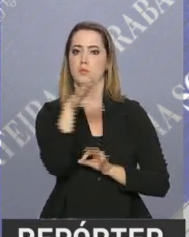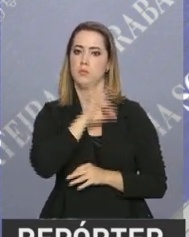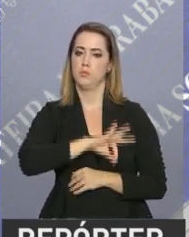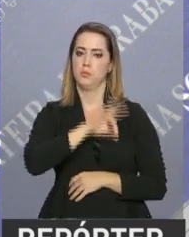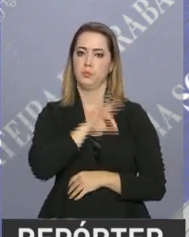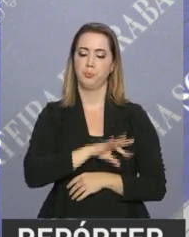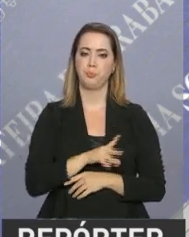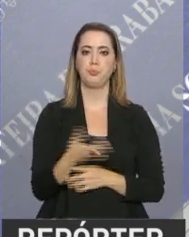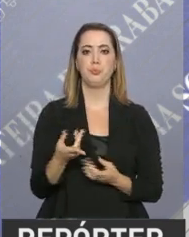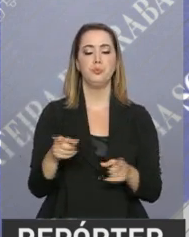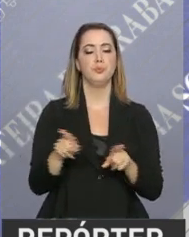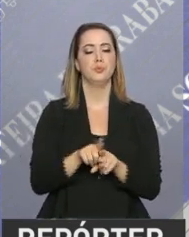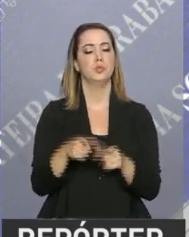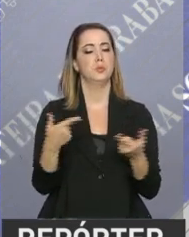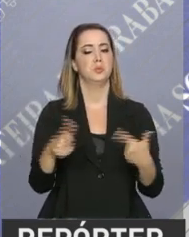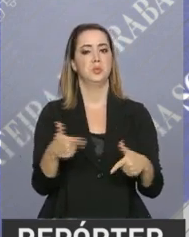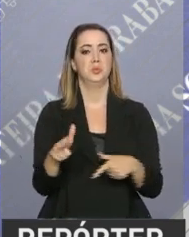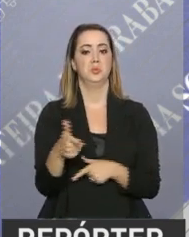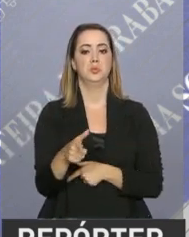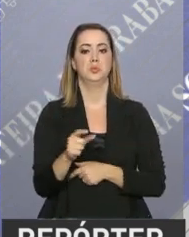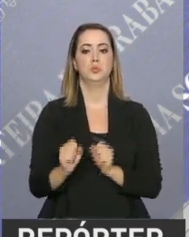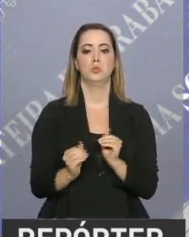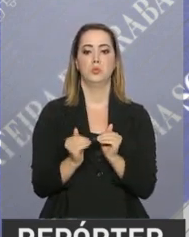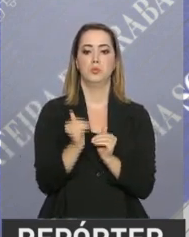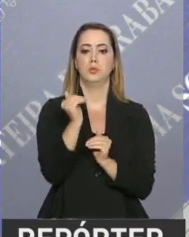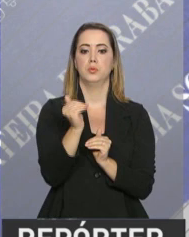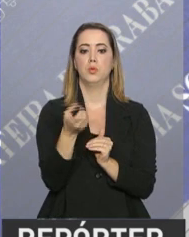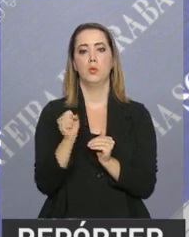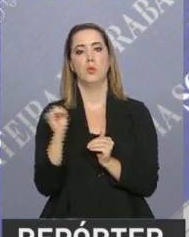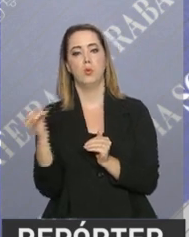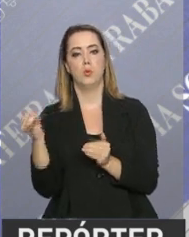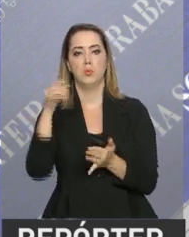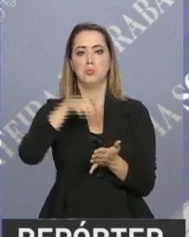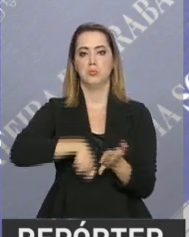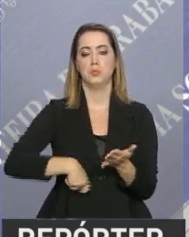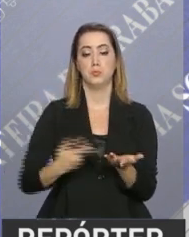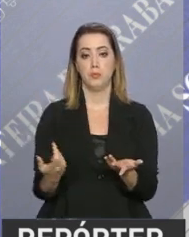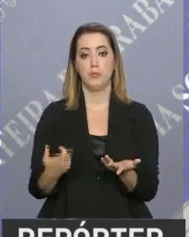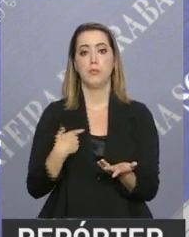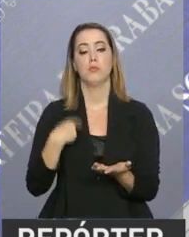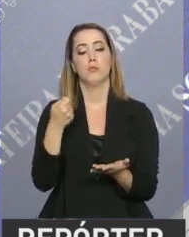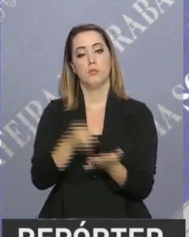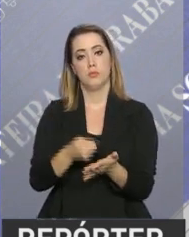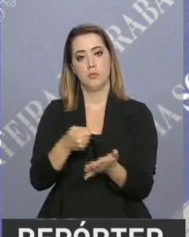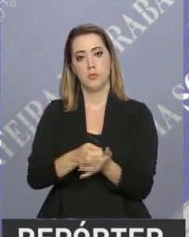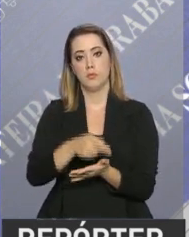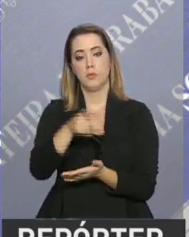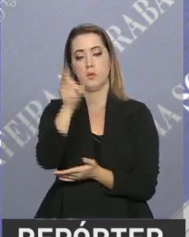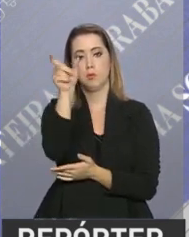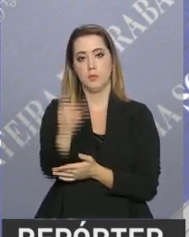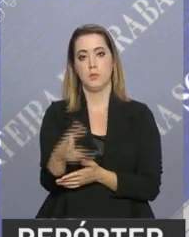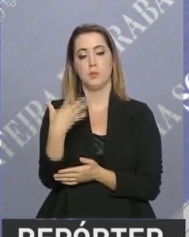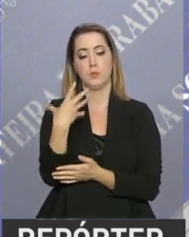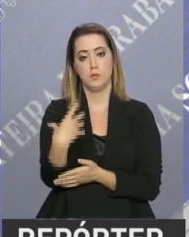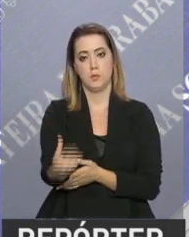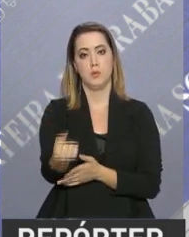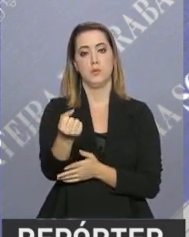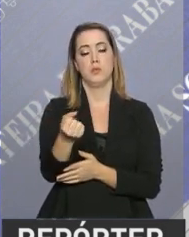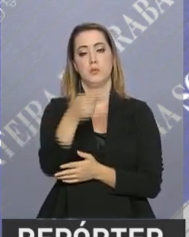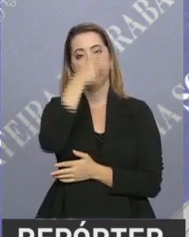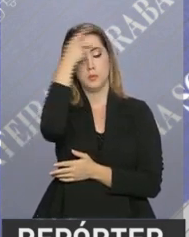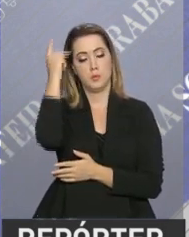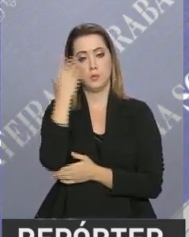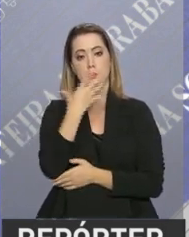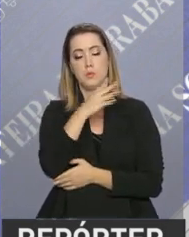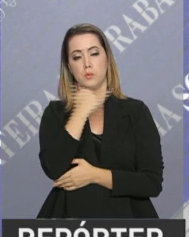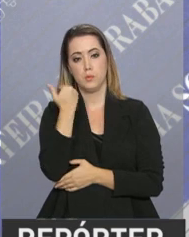mínimo e não haverá aumento de alíquotas ou tributos o pagamento de pensões por morte e o benefício de prestação